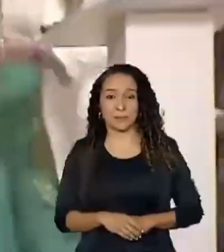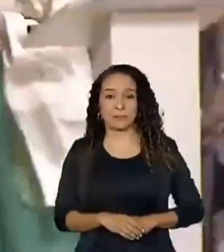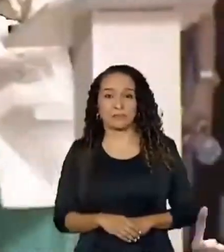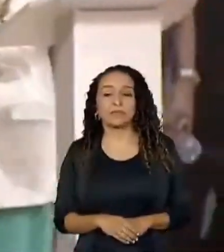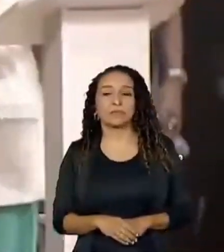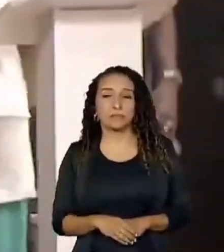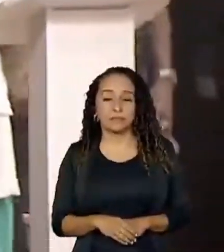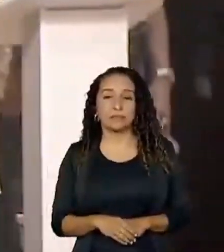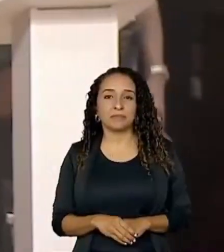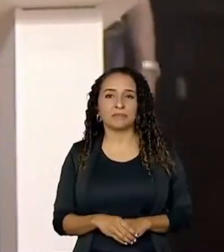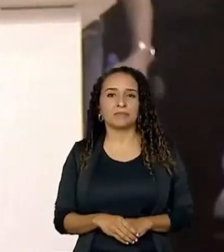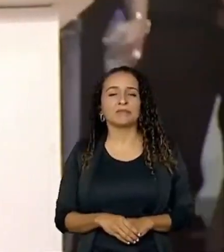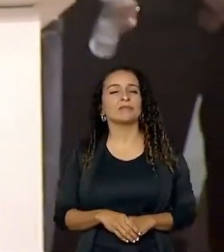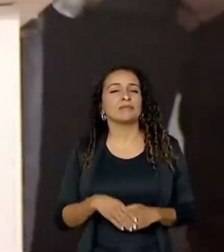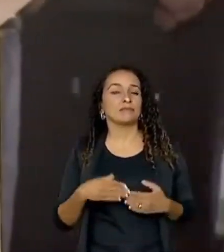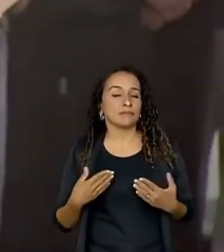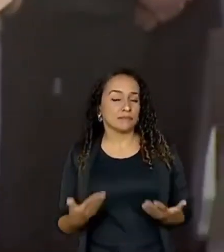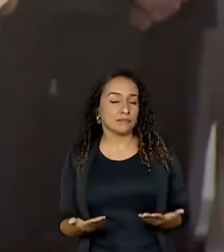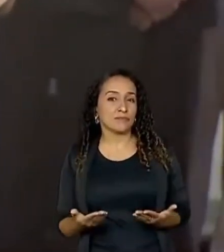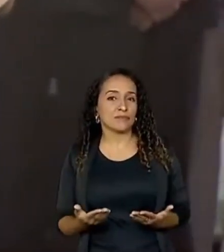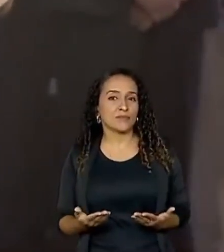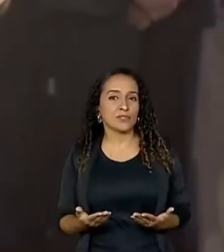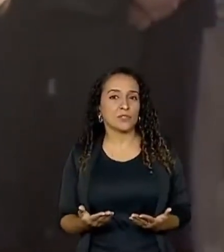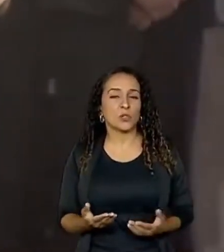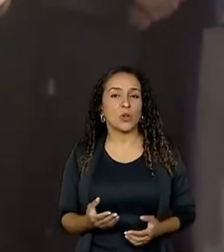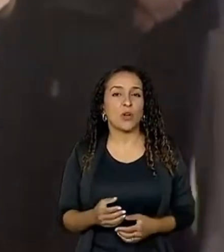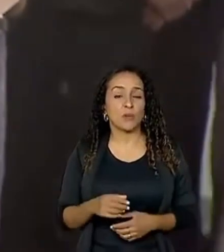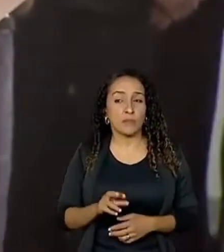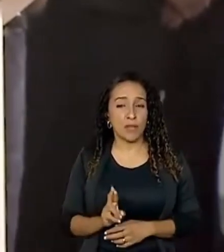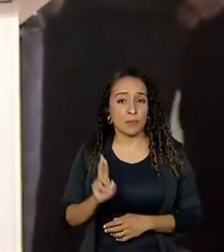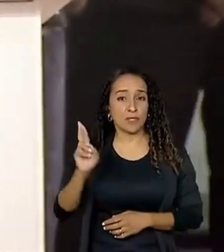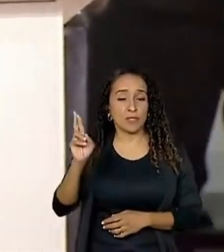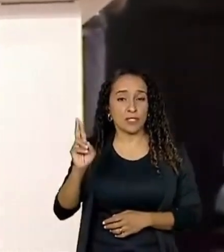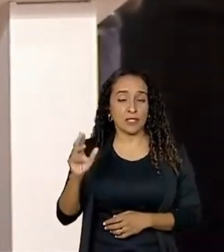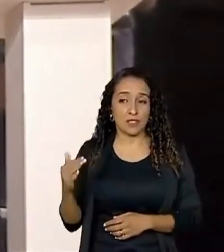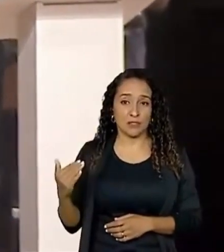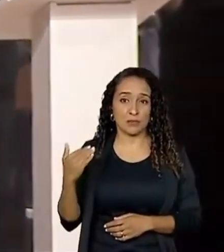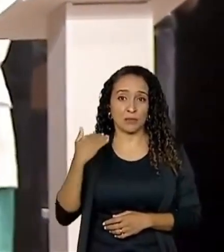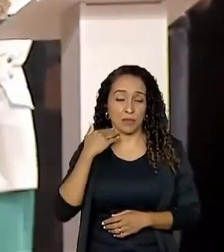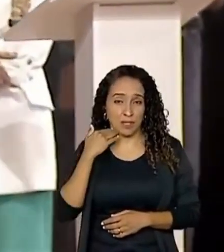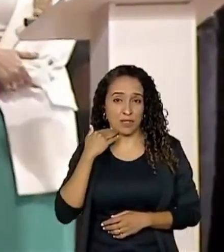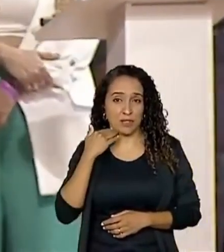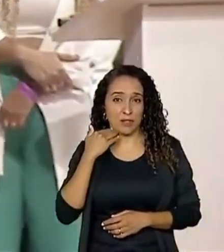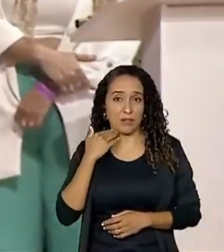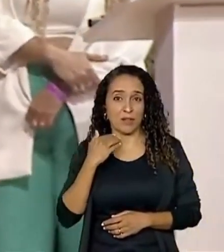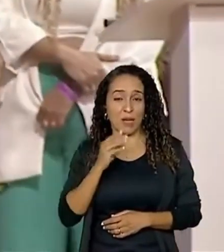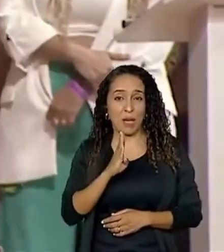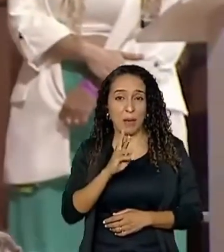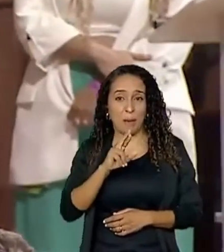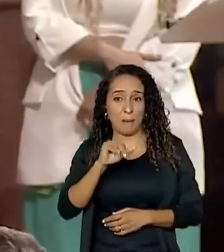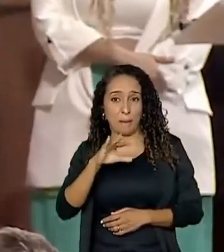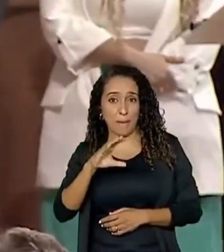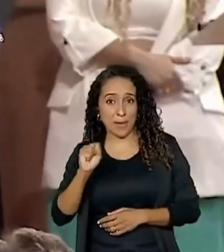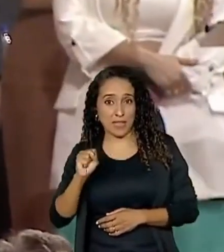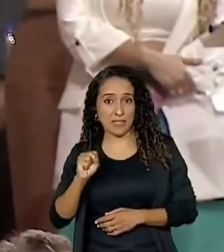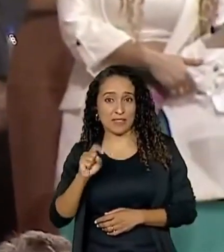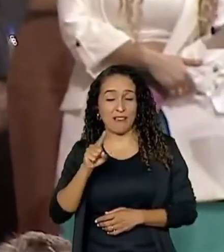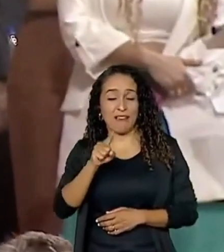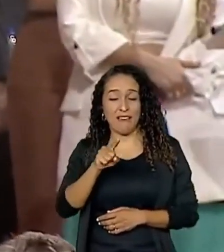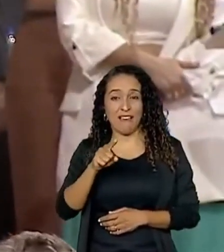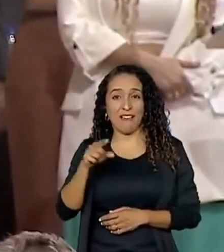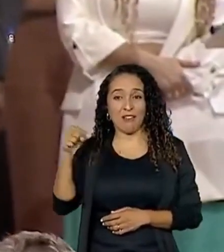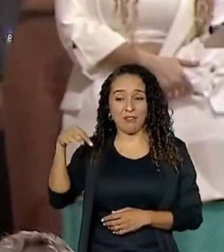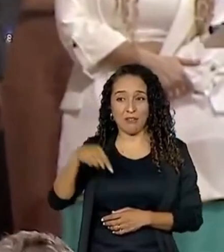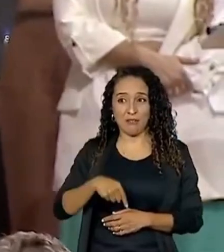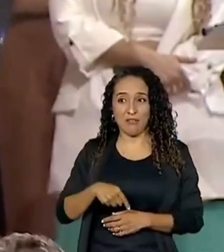E esses dias, como representante do Banco dos BRICS, ela vinha de primeira classe